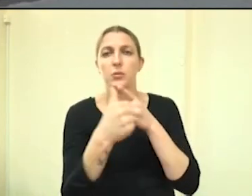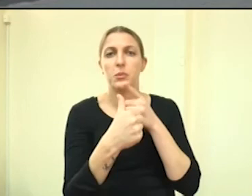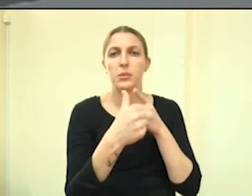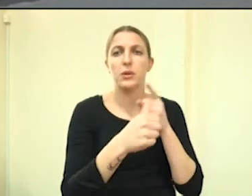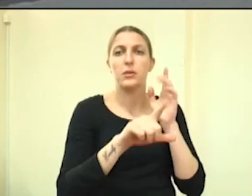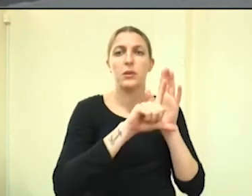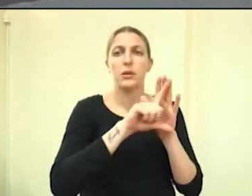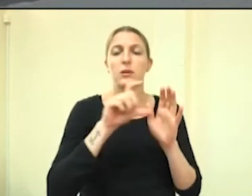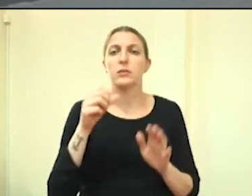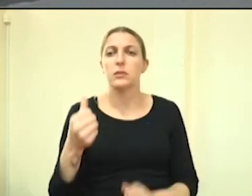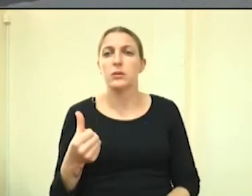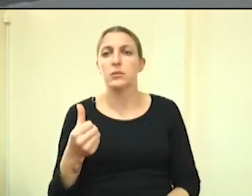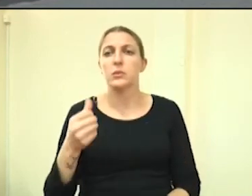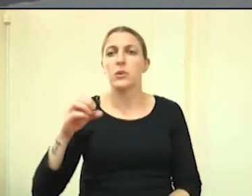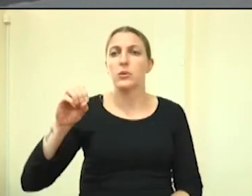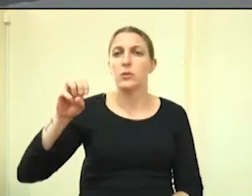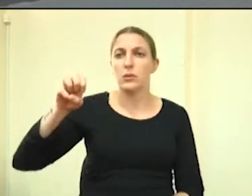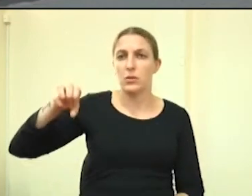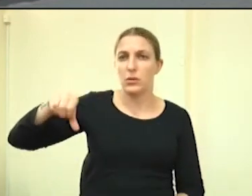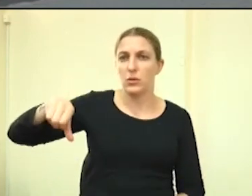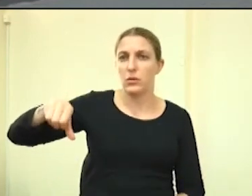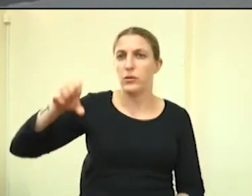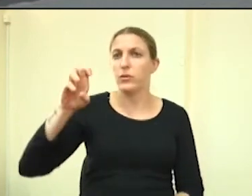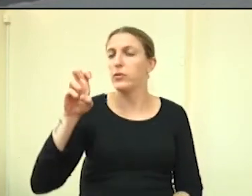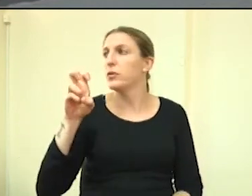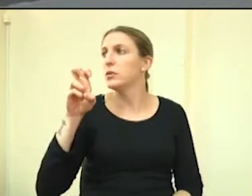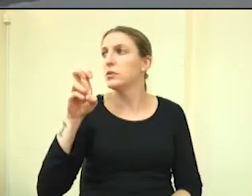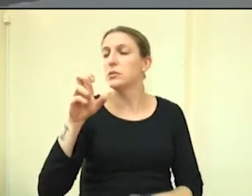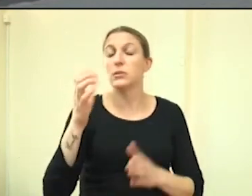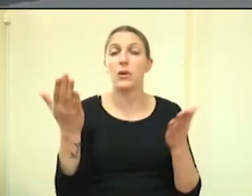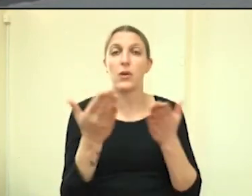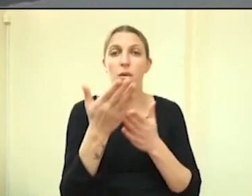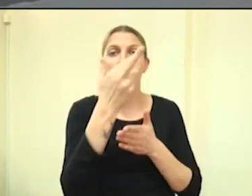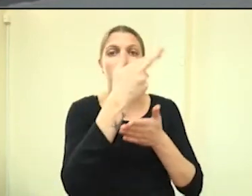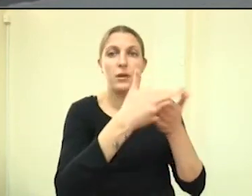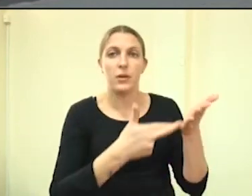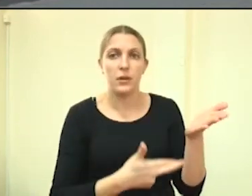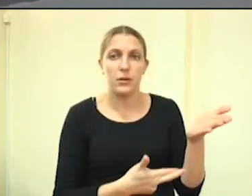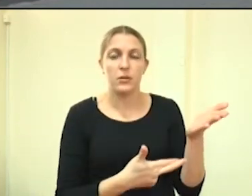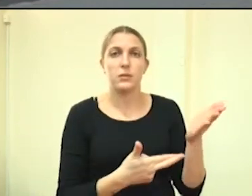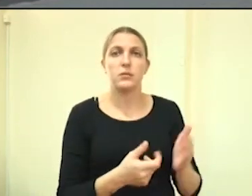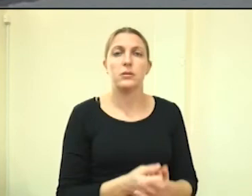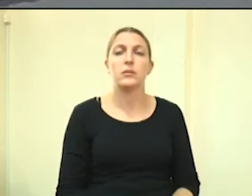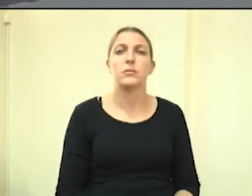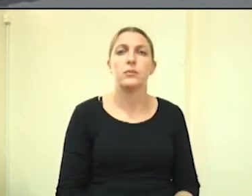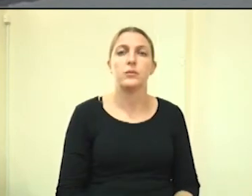6.095, de 22 de dezembro de 2015, que passa a vigorar com a seguinte redação.